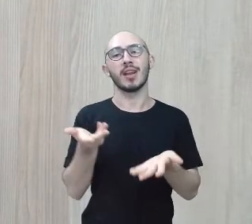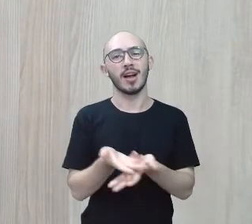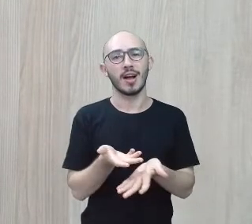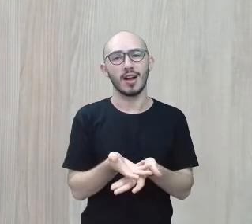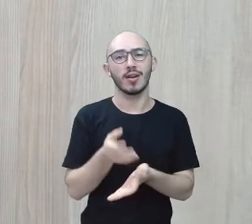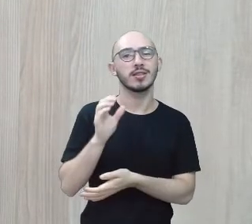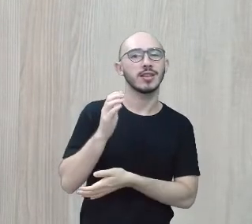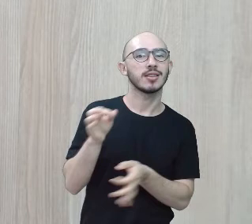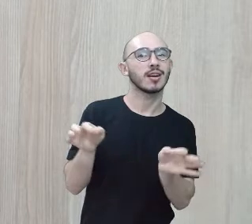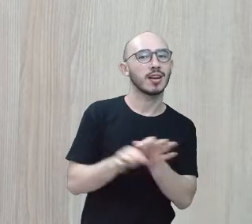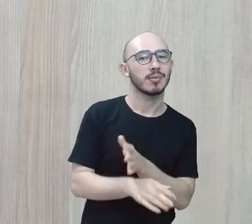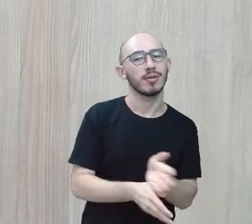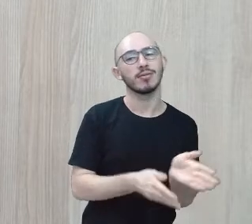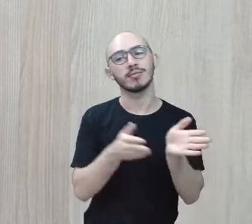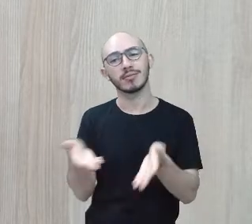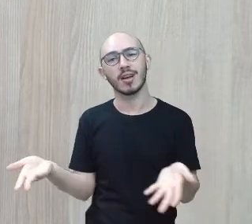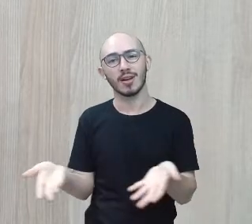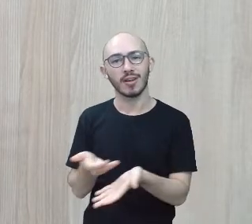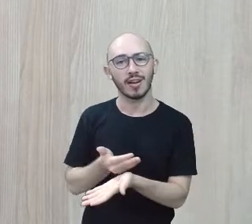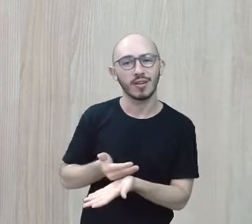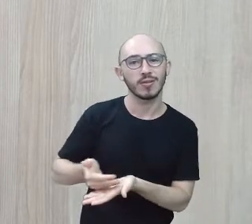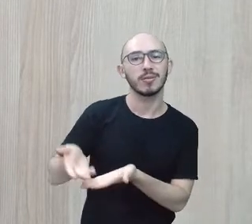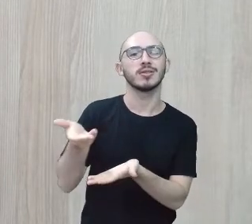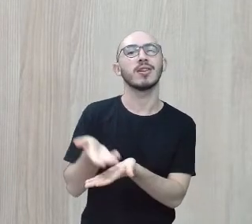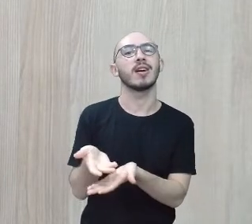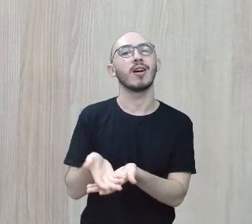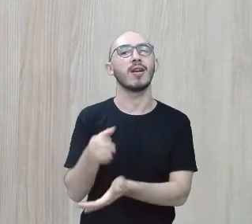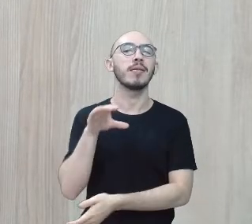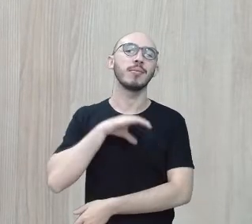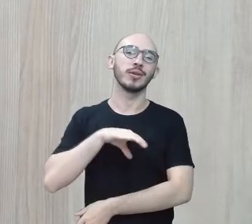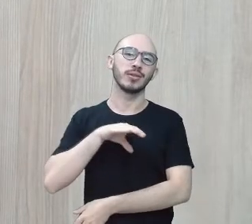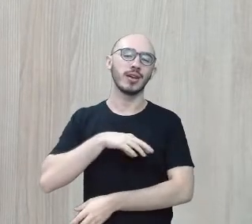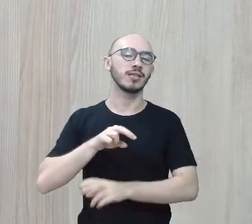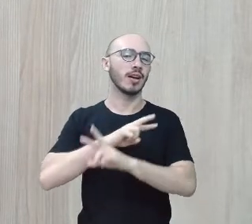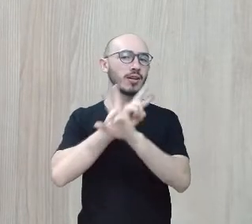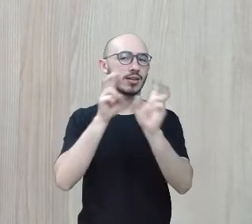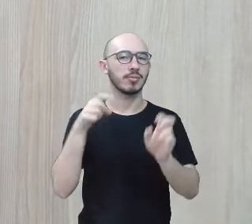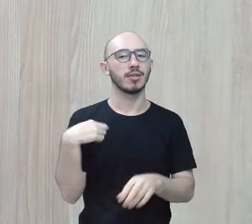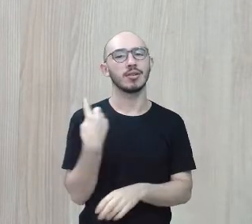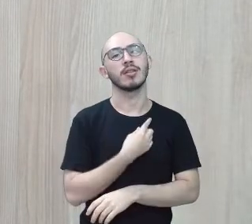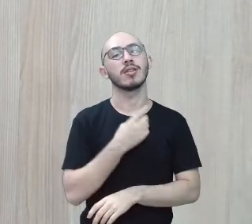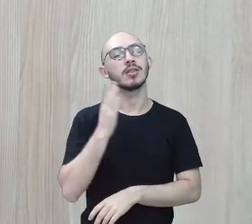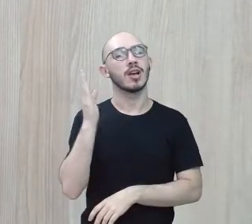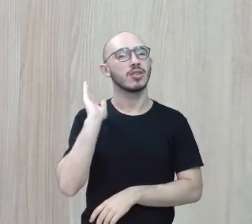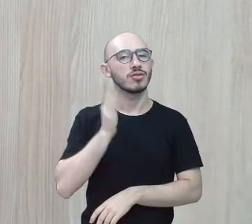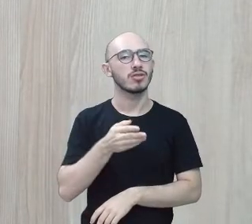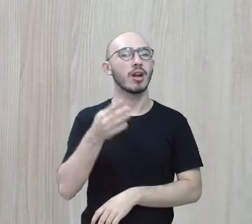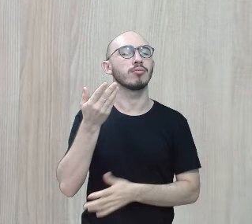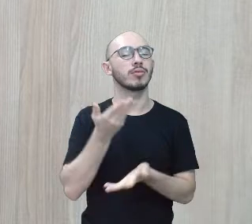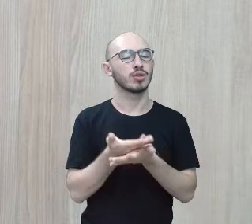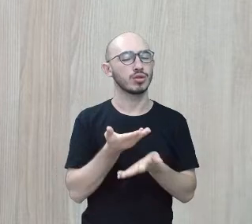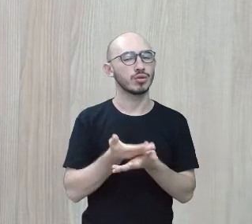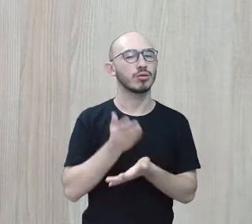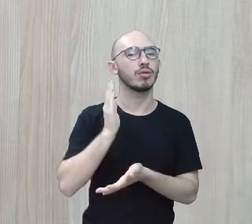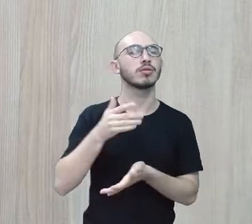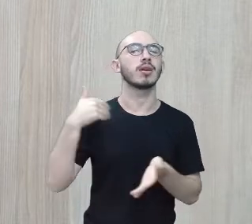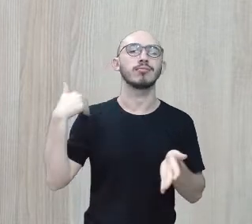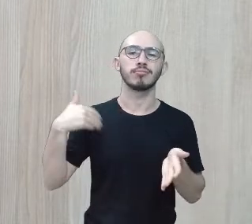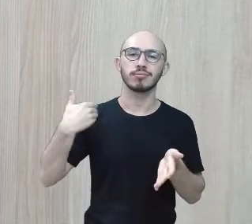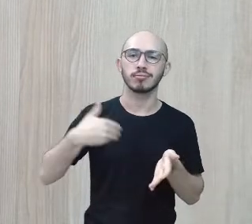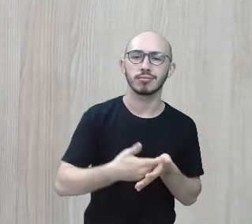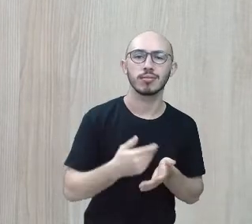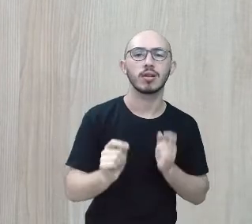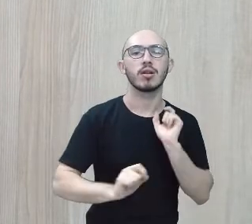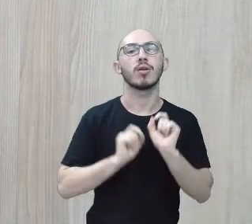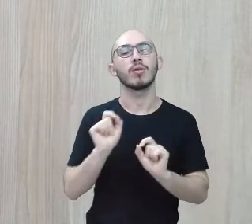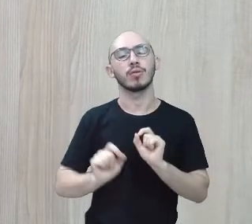aula de ciências, né? Então vamos continuar aqui com língua portuguesa, com esse tema que a gente já viu, né? A gente vem acompanhando aí o